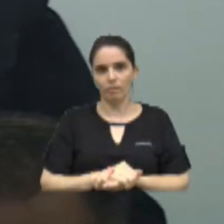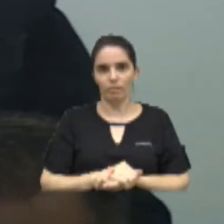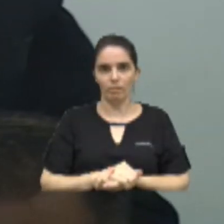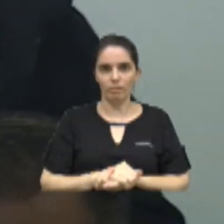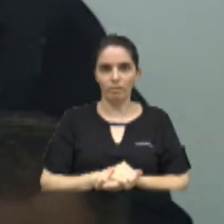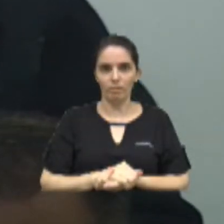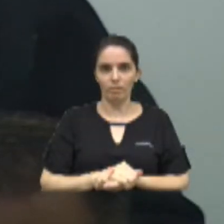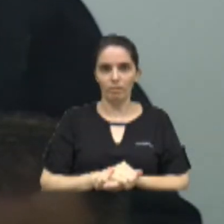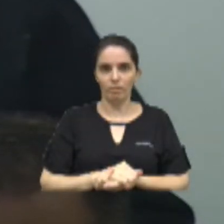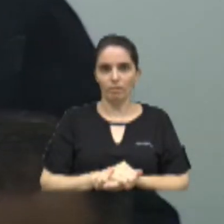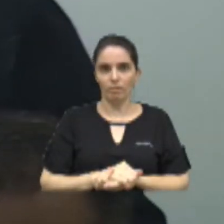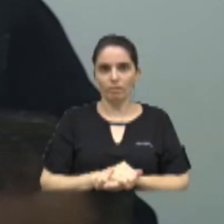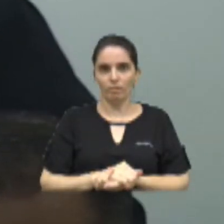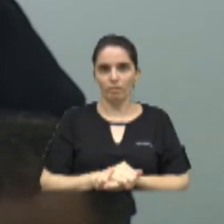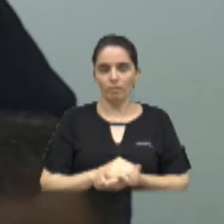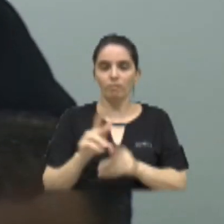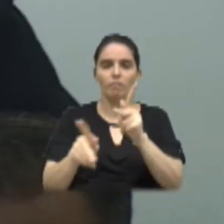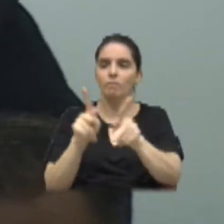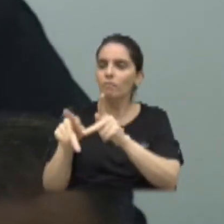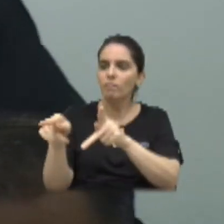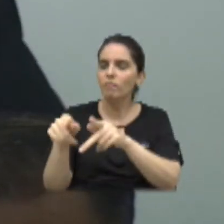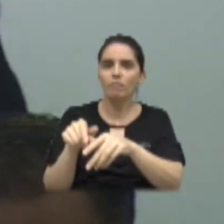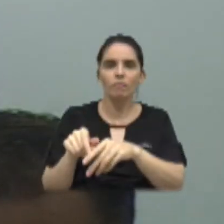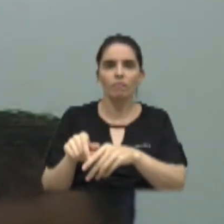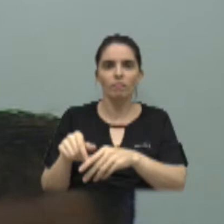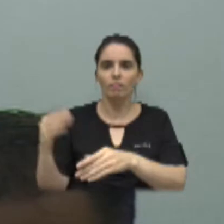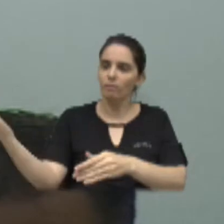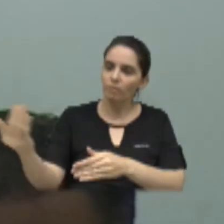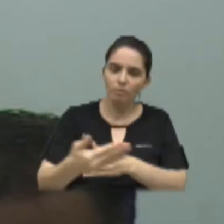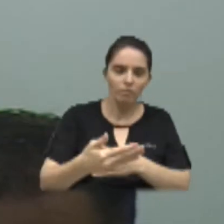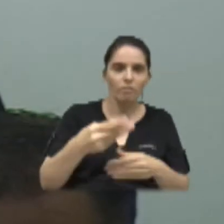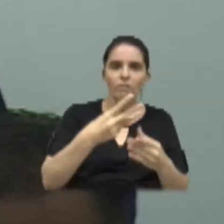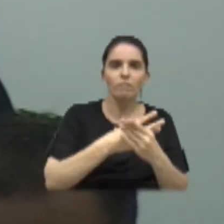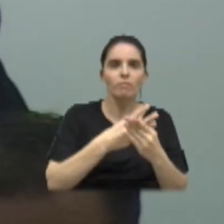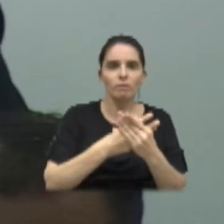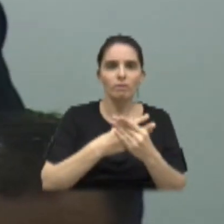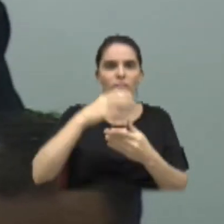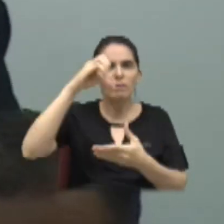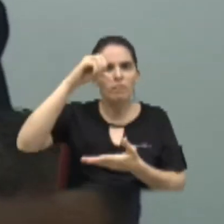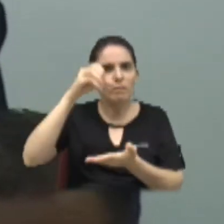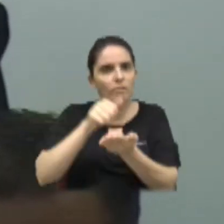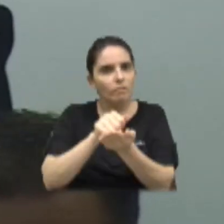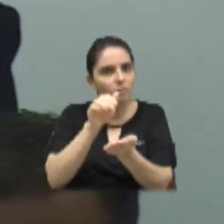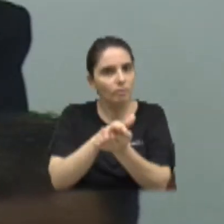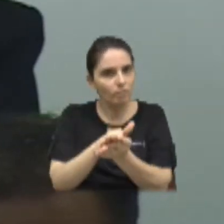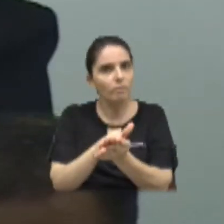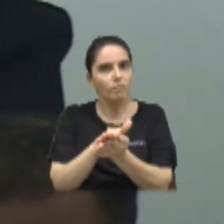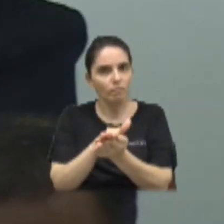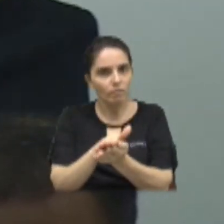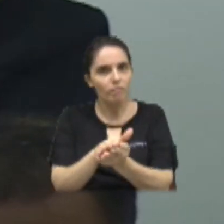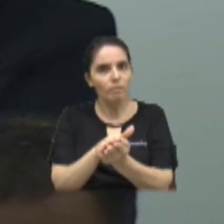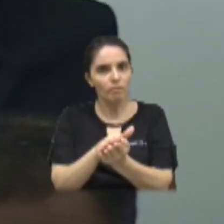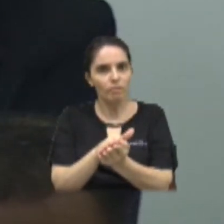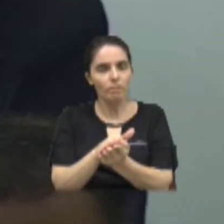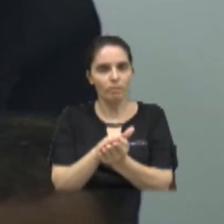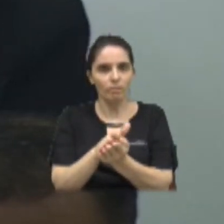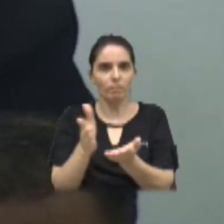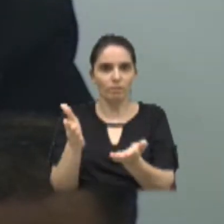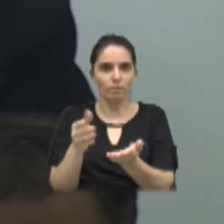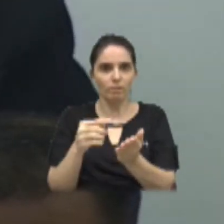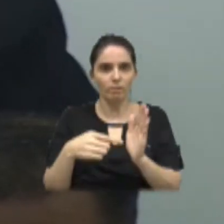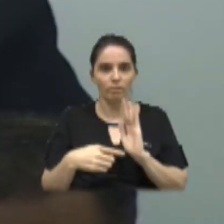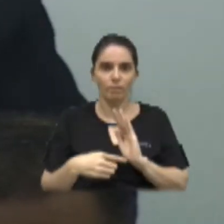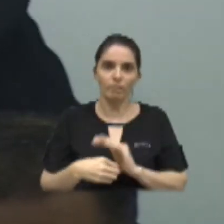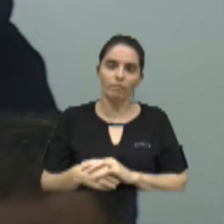Vamos parar de tratar o munícipe como se ele tivesse vindo aqui, saiu de lá com 9 multas, ele foi bem prudente naquela semana, foi lá e levou